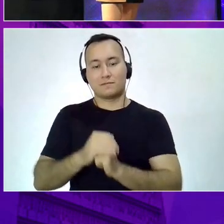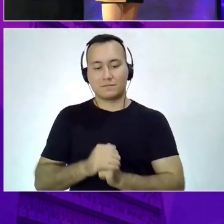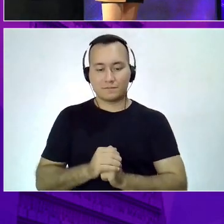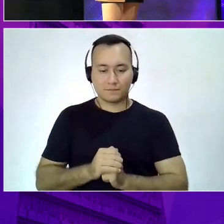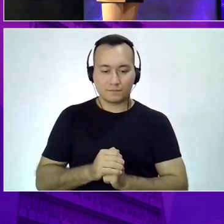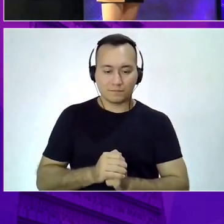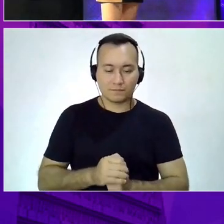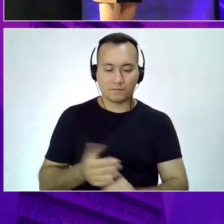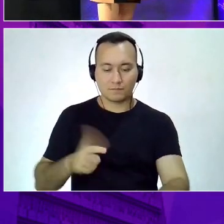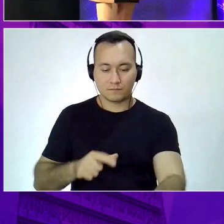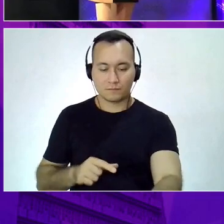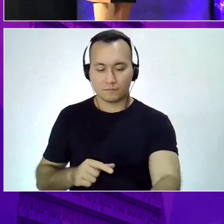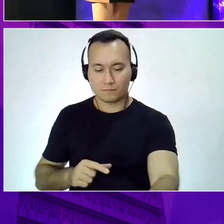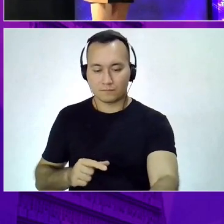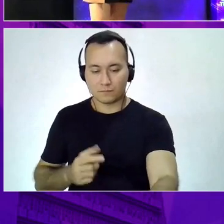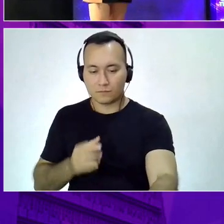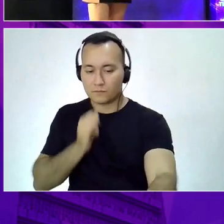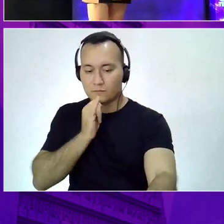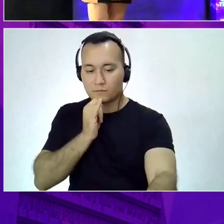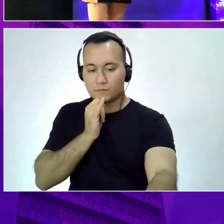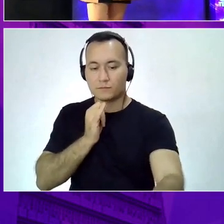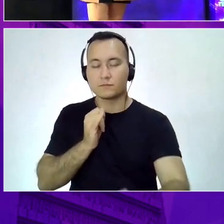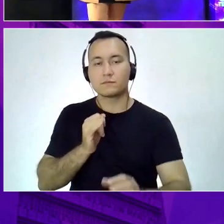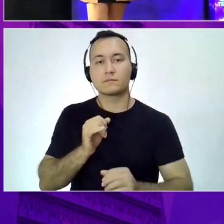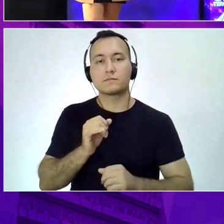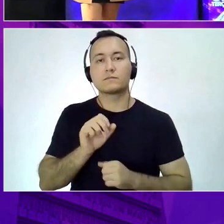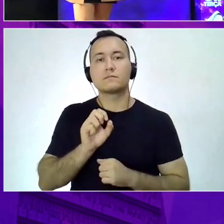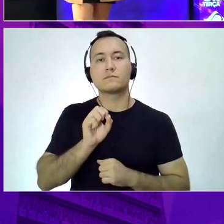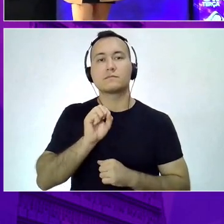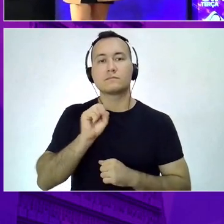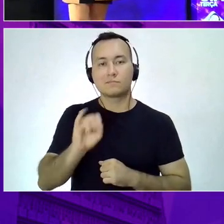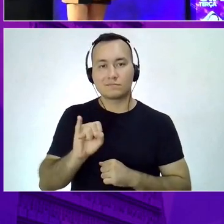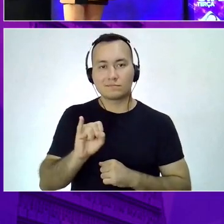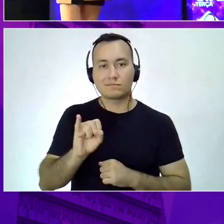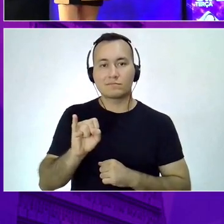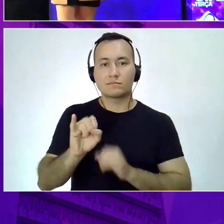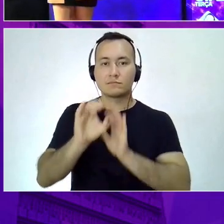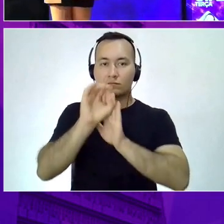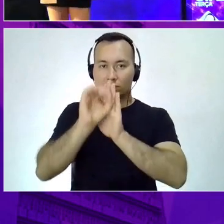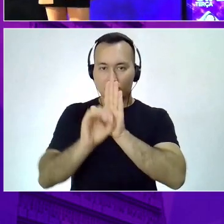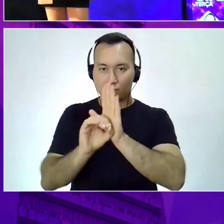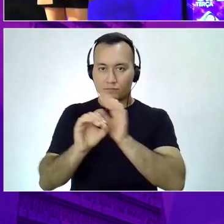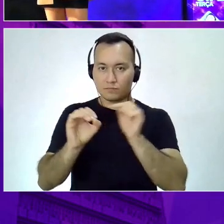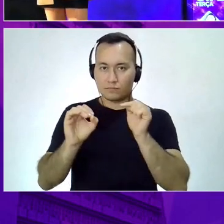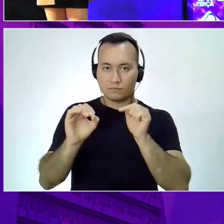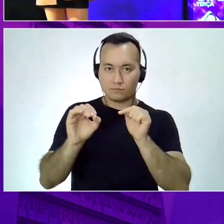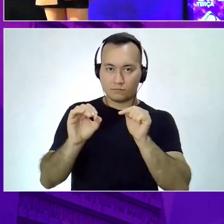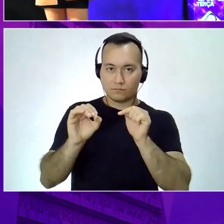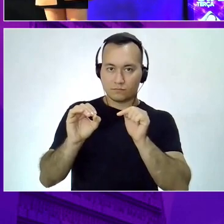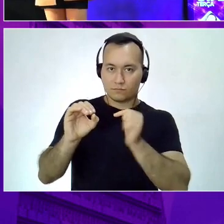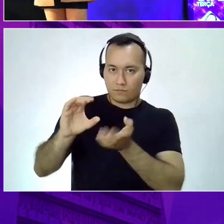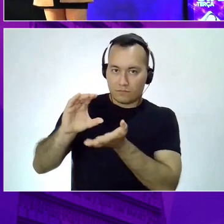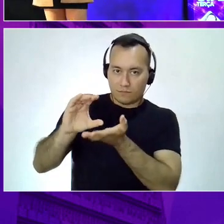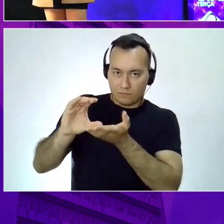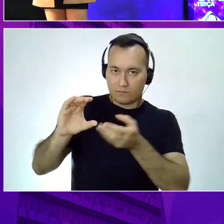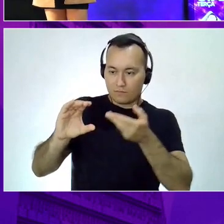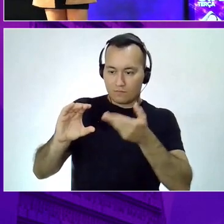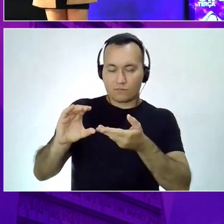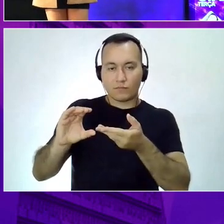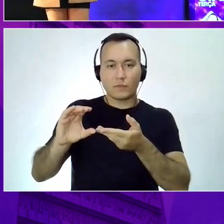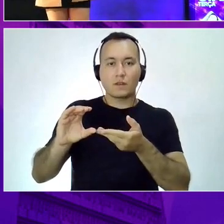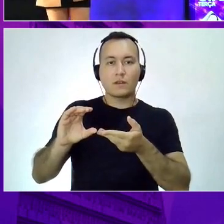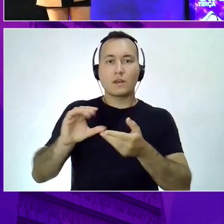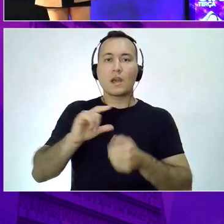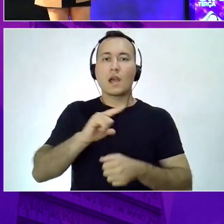objeto dentro de um monolito e eles precisam comunicar informações, a gente tem uma comunicação de granularidade muito baixa.